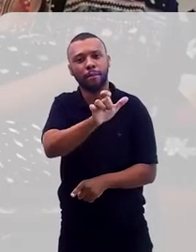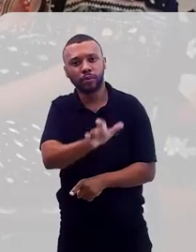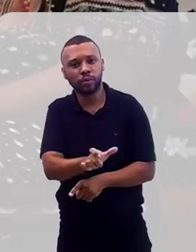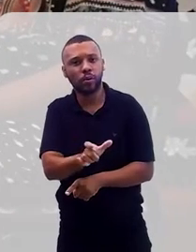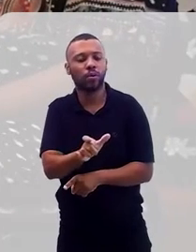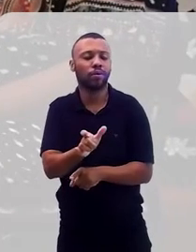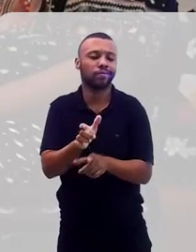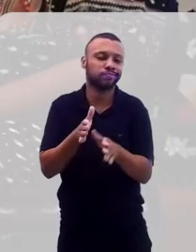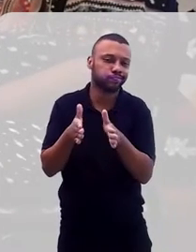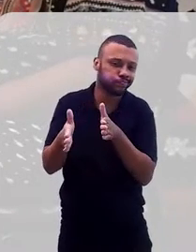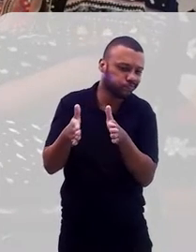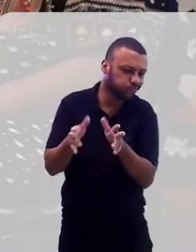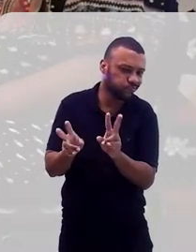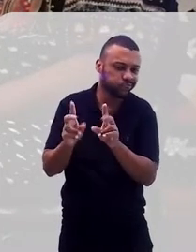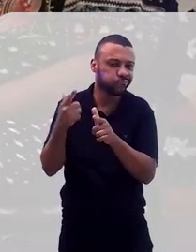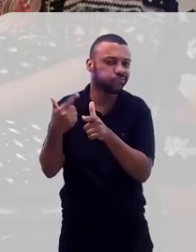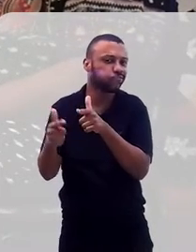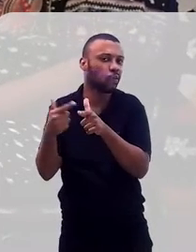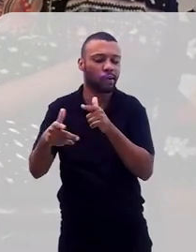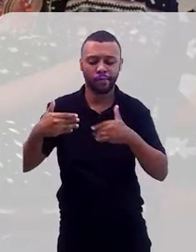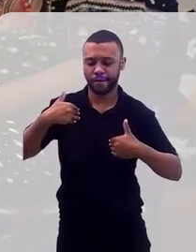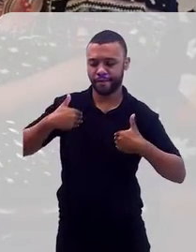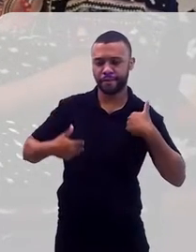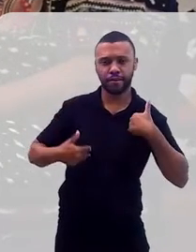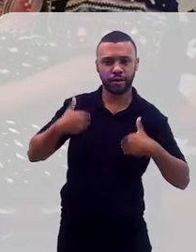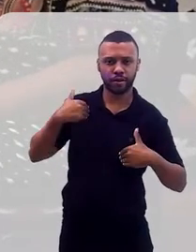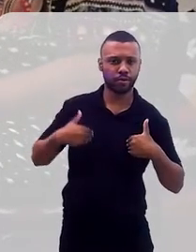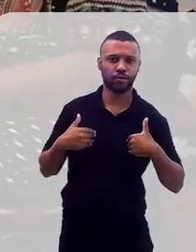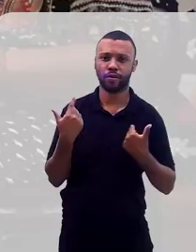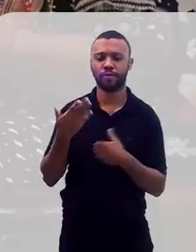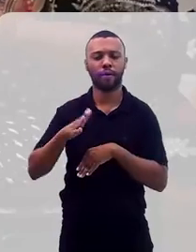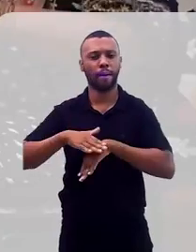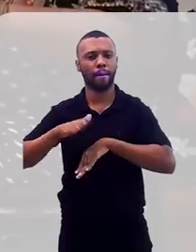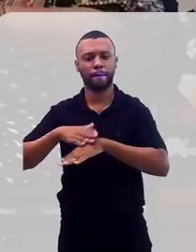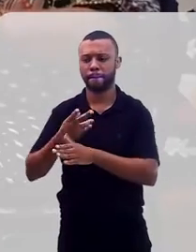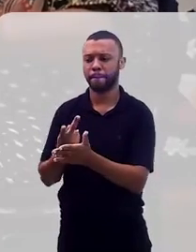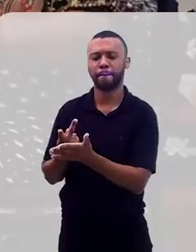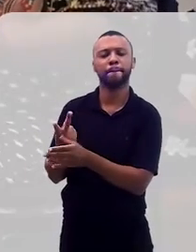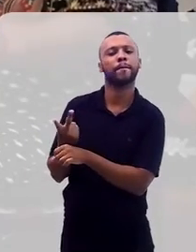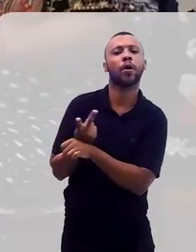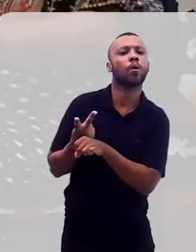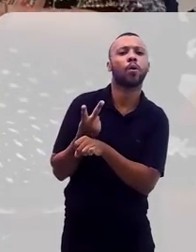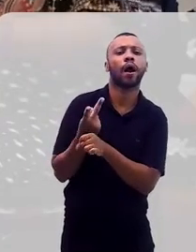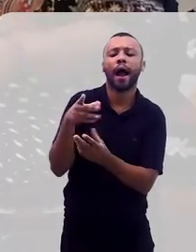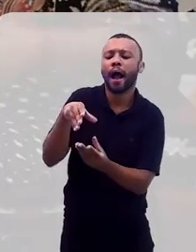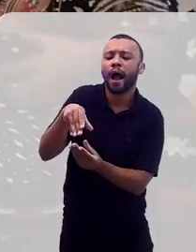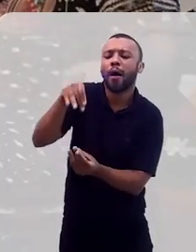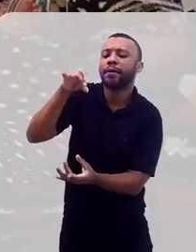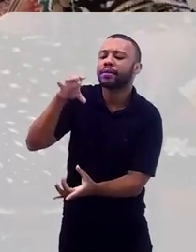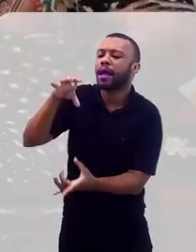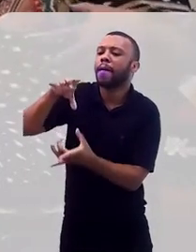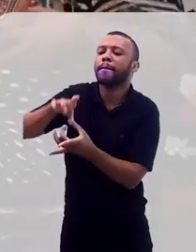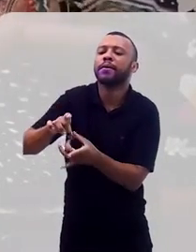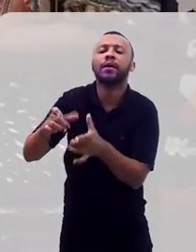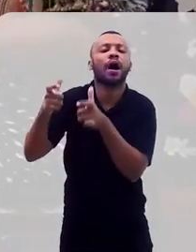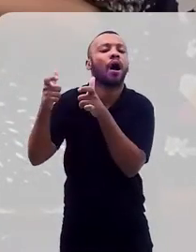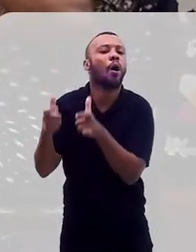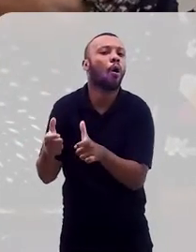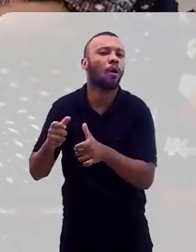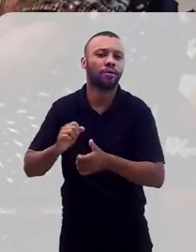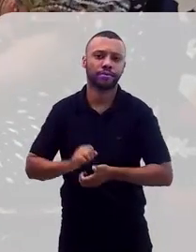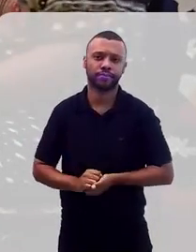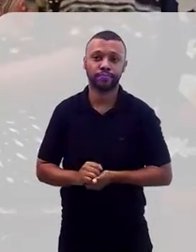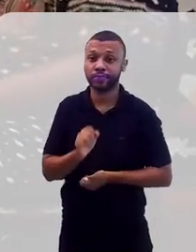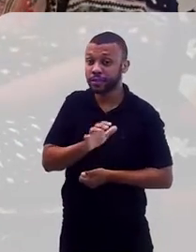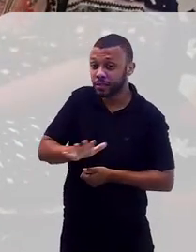pessoa na numa uma questão física eu vou procurar eh Onde está presa a alma daquela